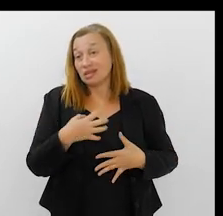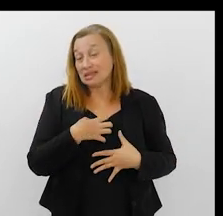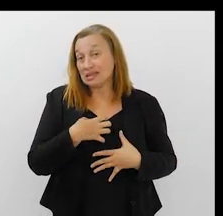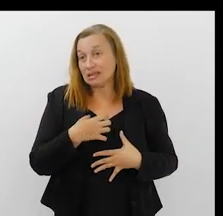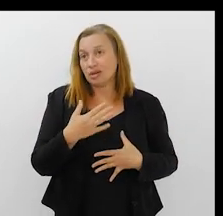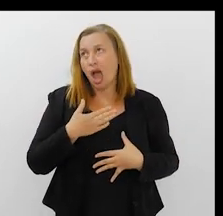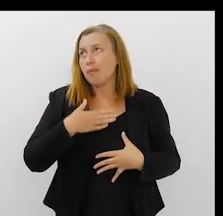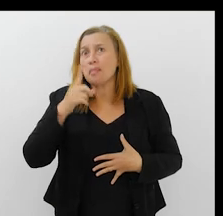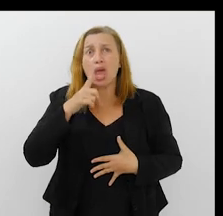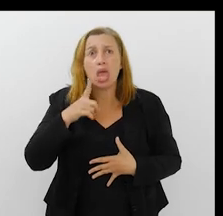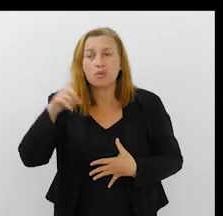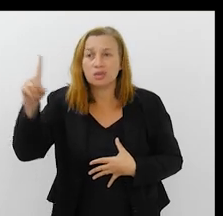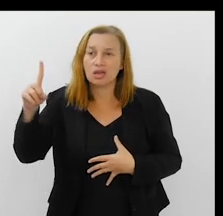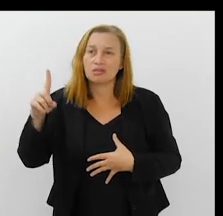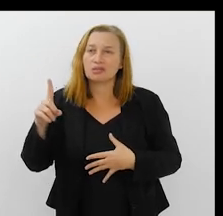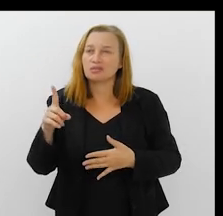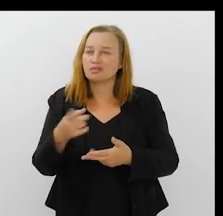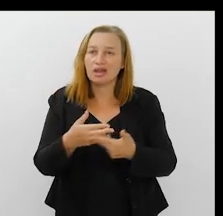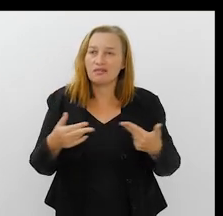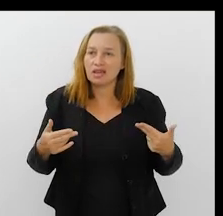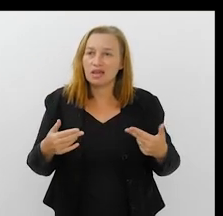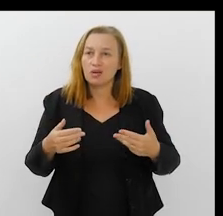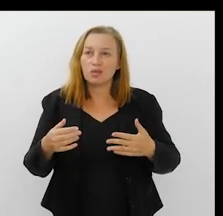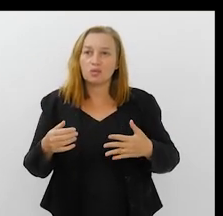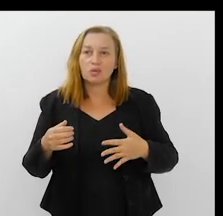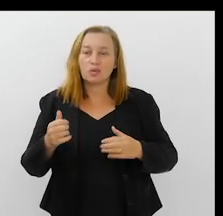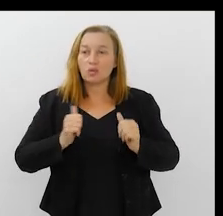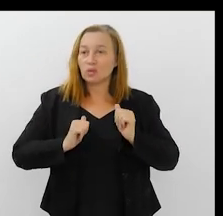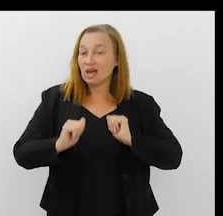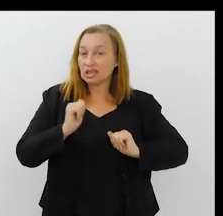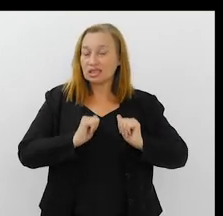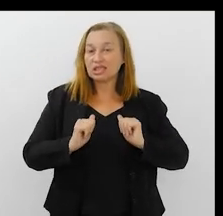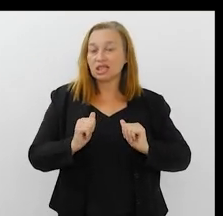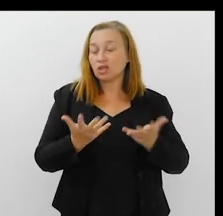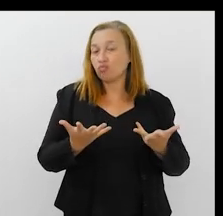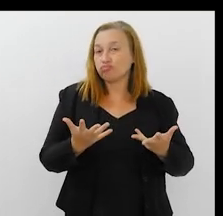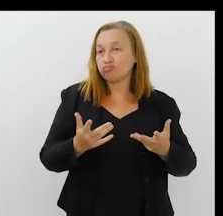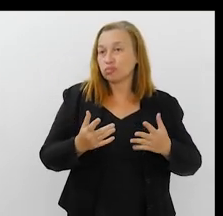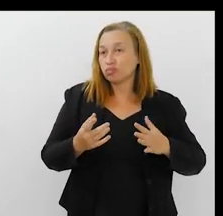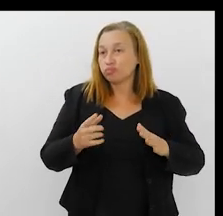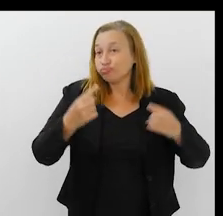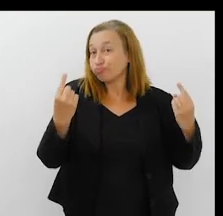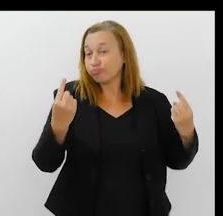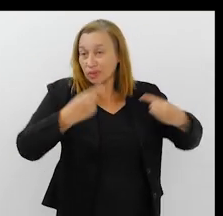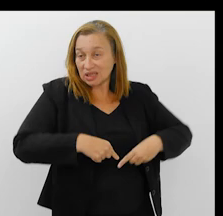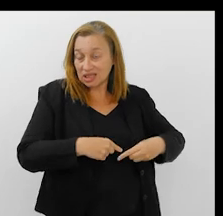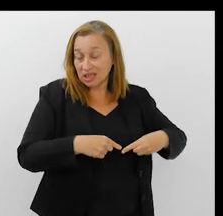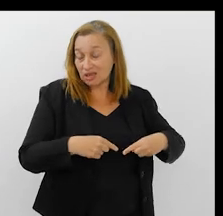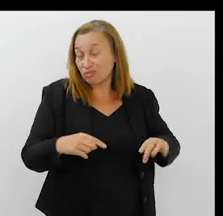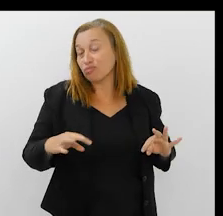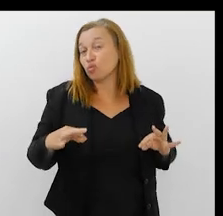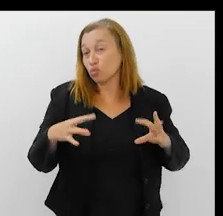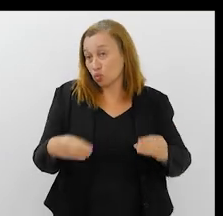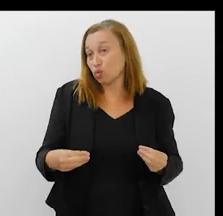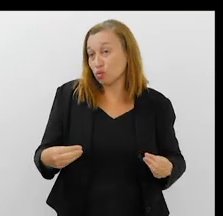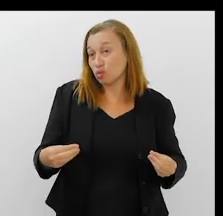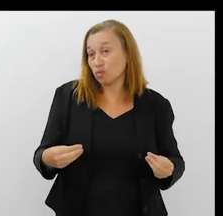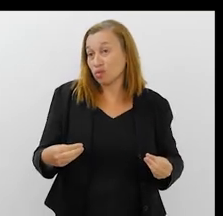esse sentimento do ai meu Deus, muitas vezes, né, os artistas que estão ali competindo, embora todo